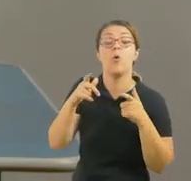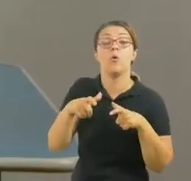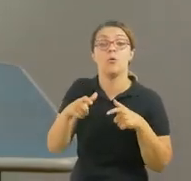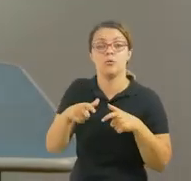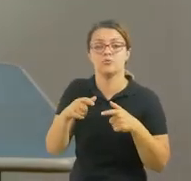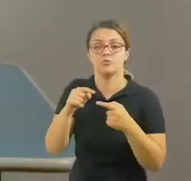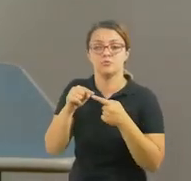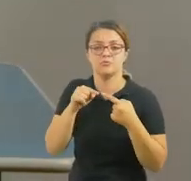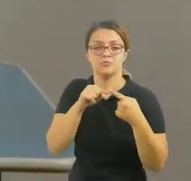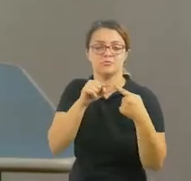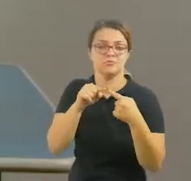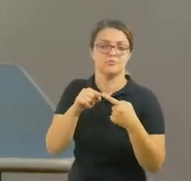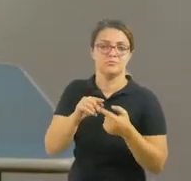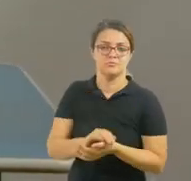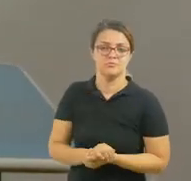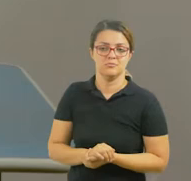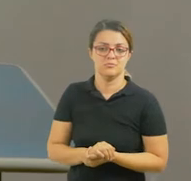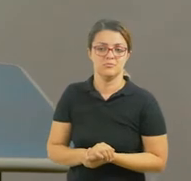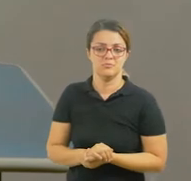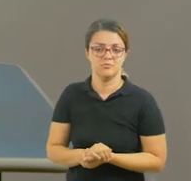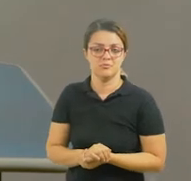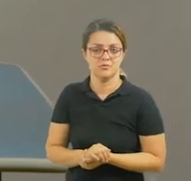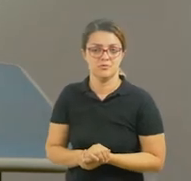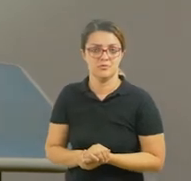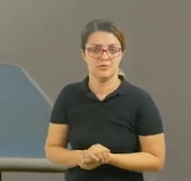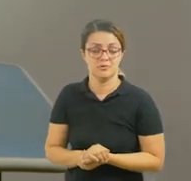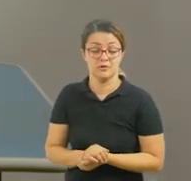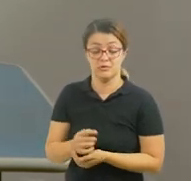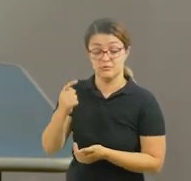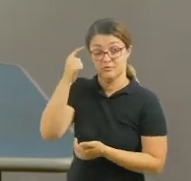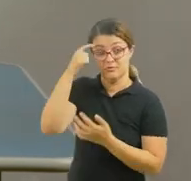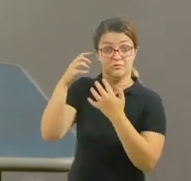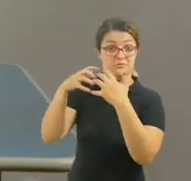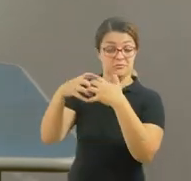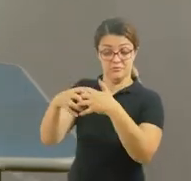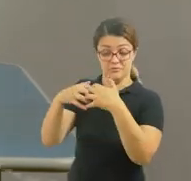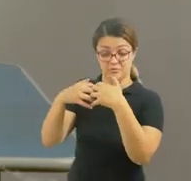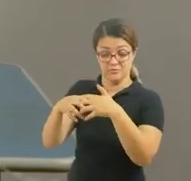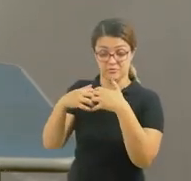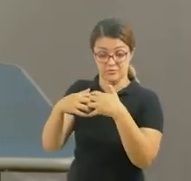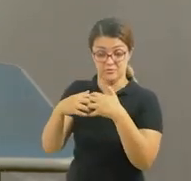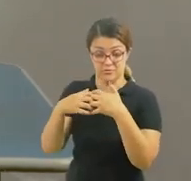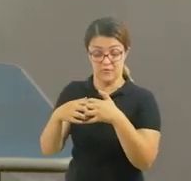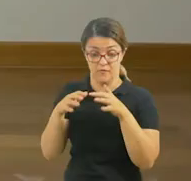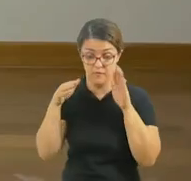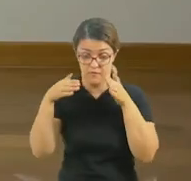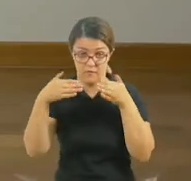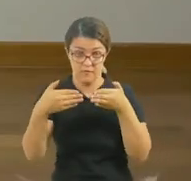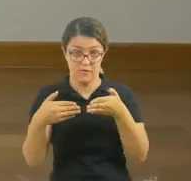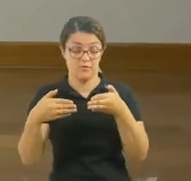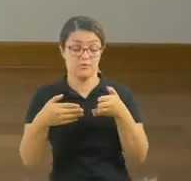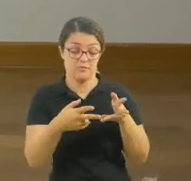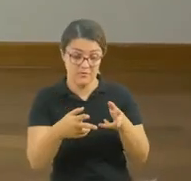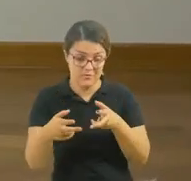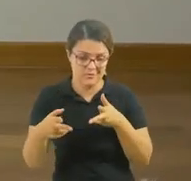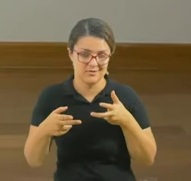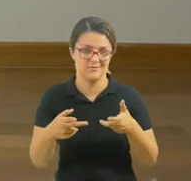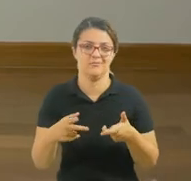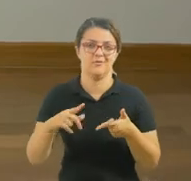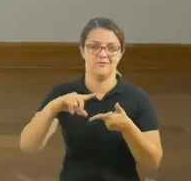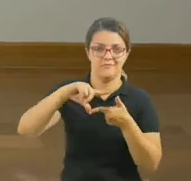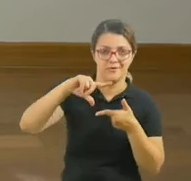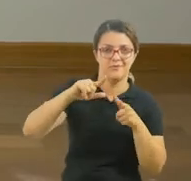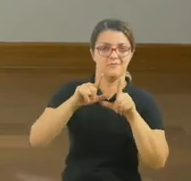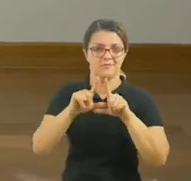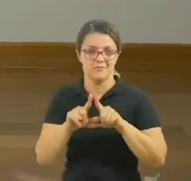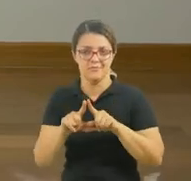com raciocínio lógico, atenção e o conhecimento de algumas formas, se você resolver utilizar na sua atividade. E a segunda e última